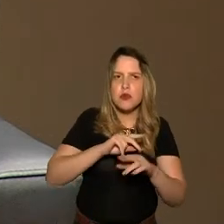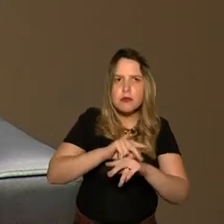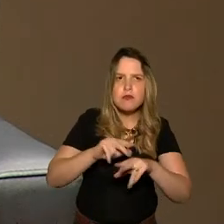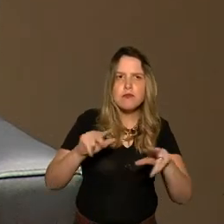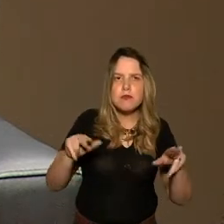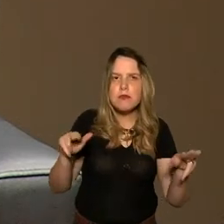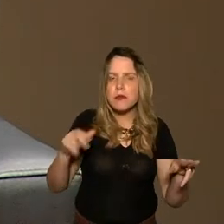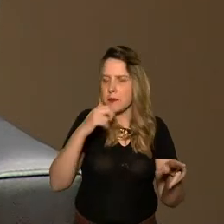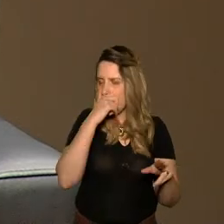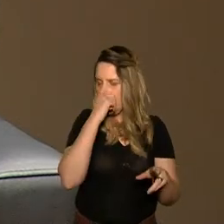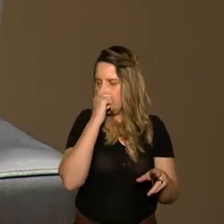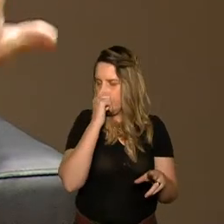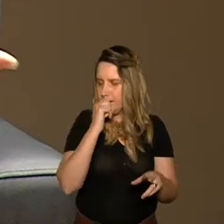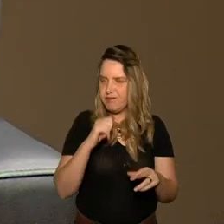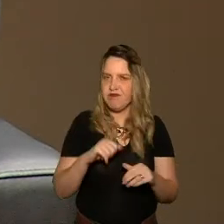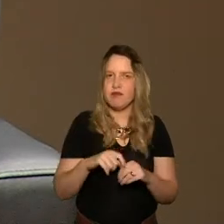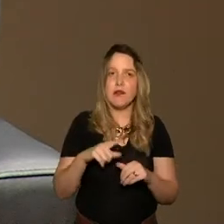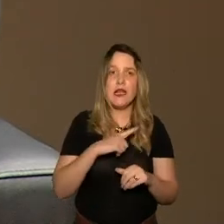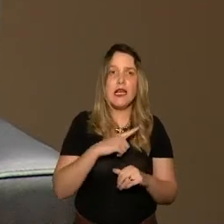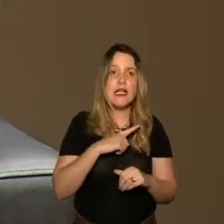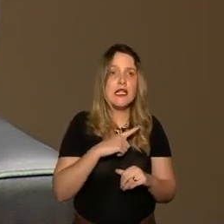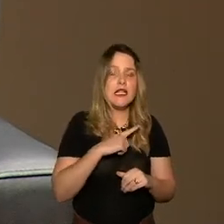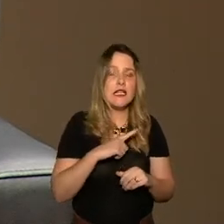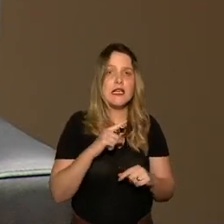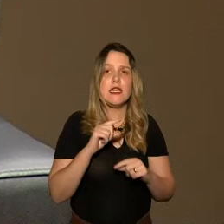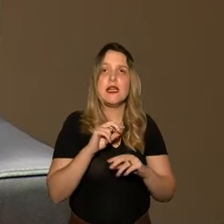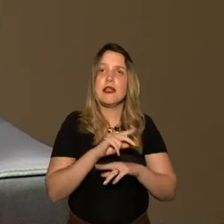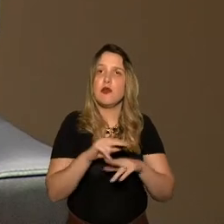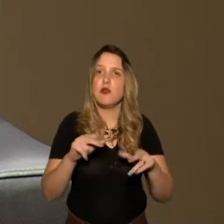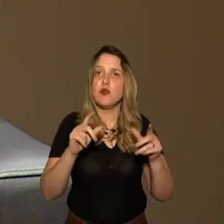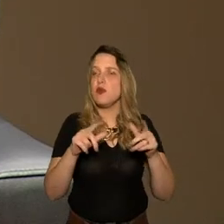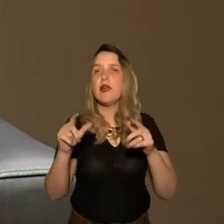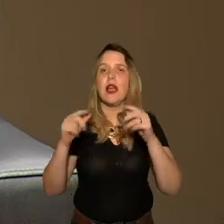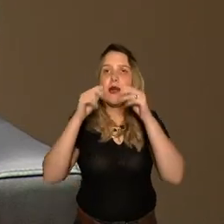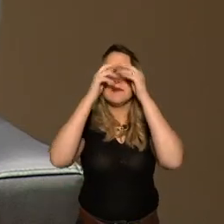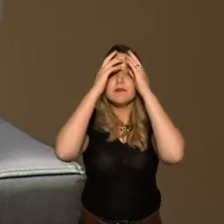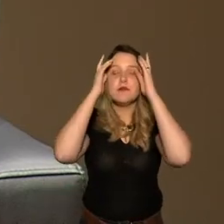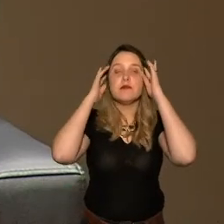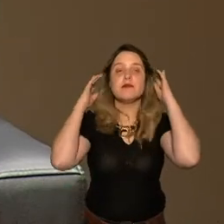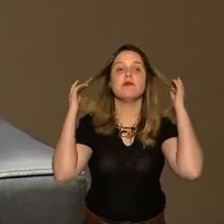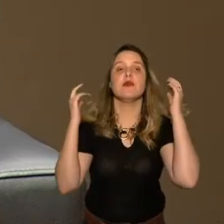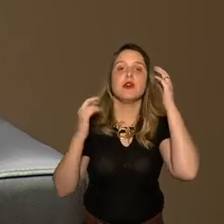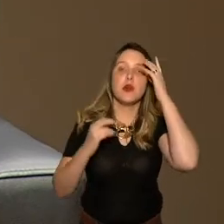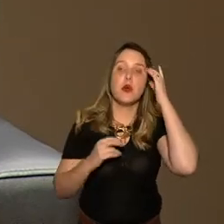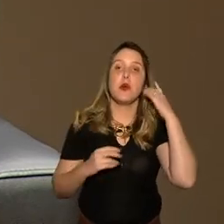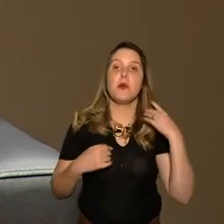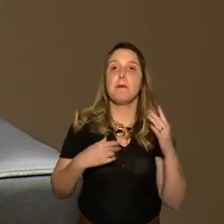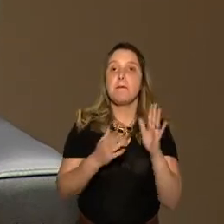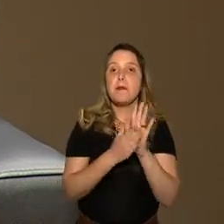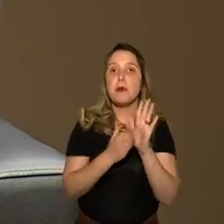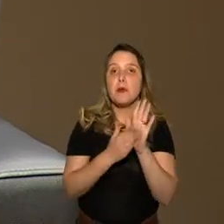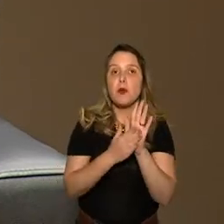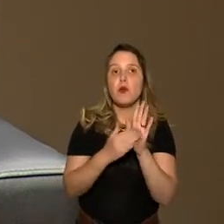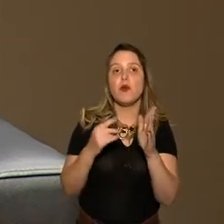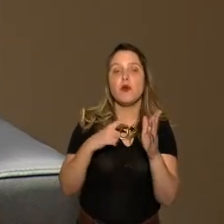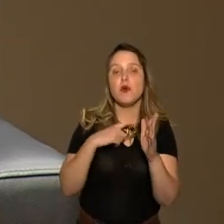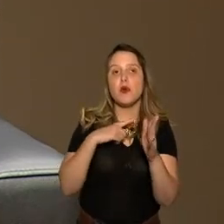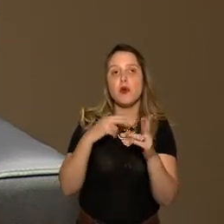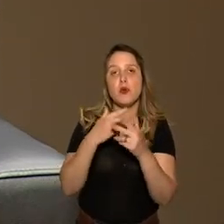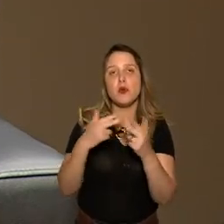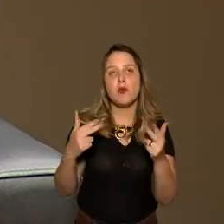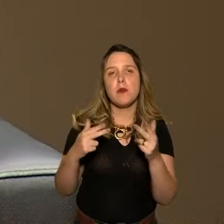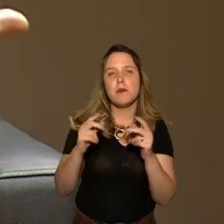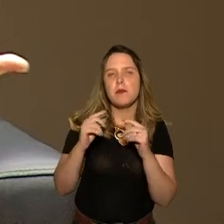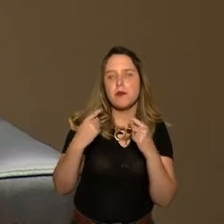gente que as instituições culturais promovam entendeu uma programação